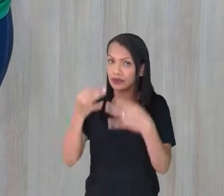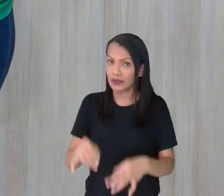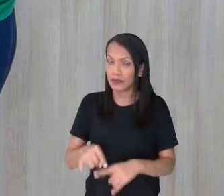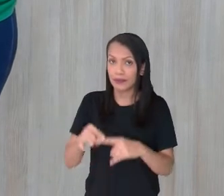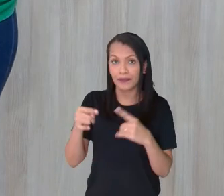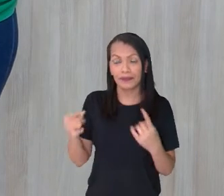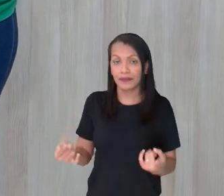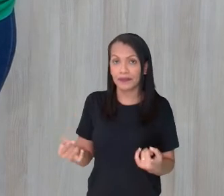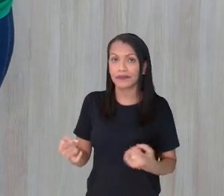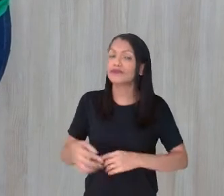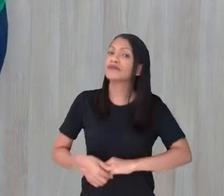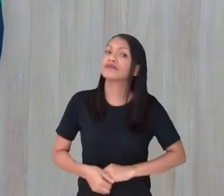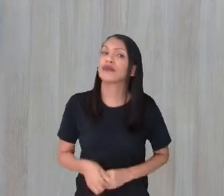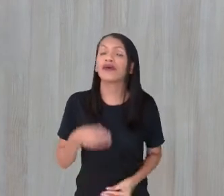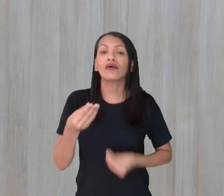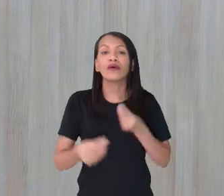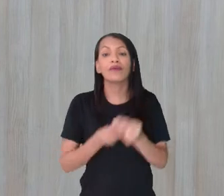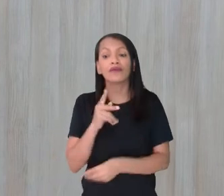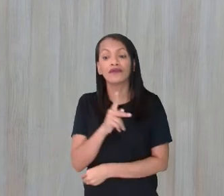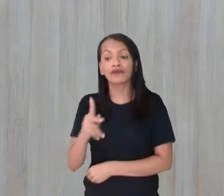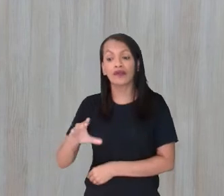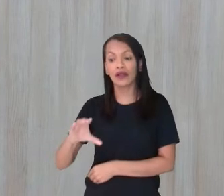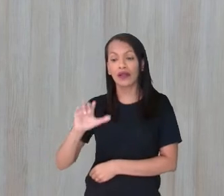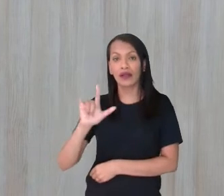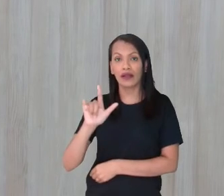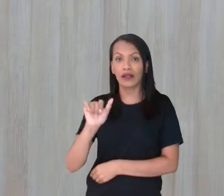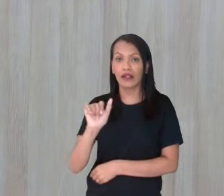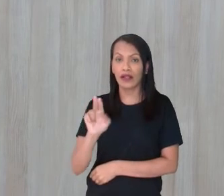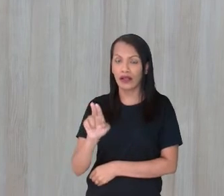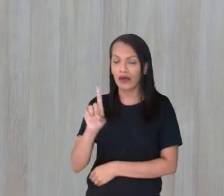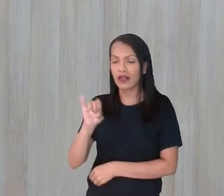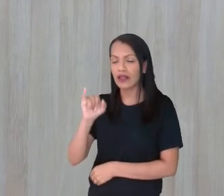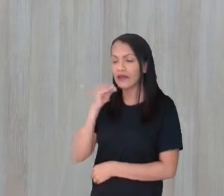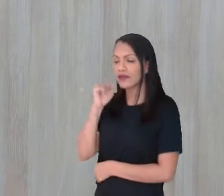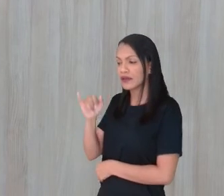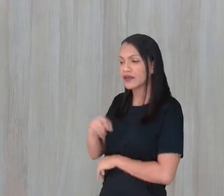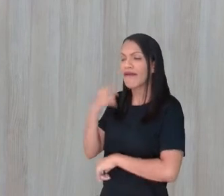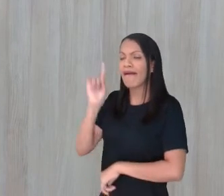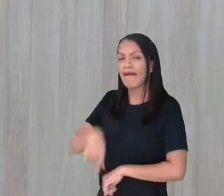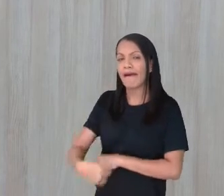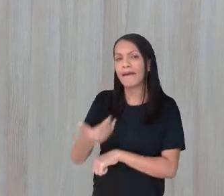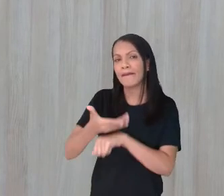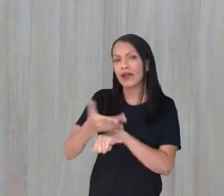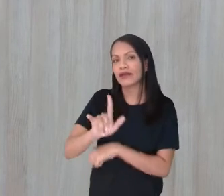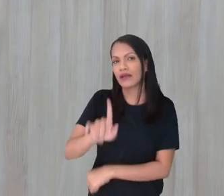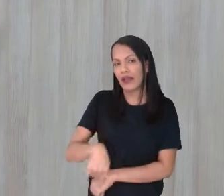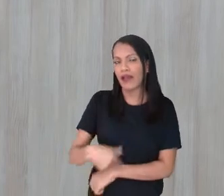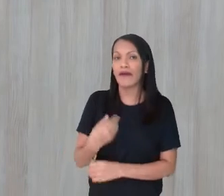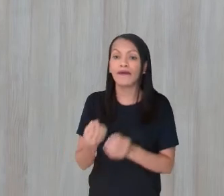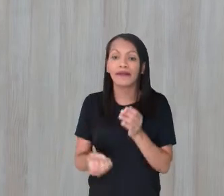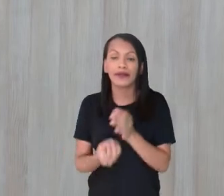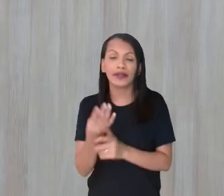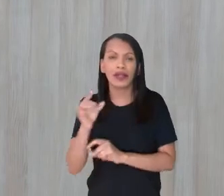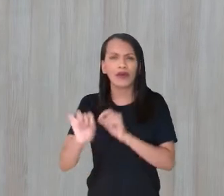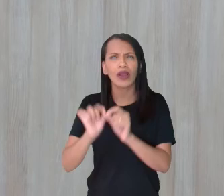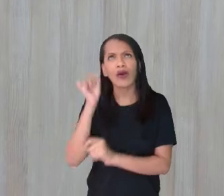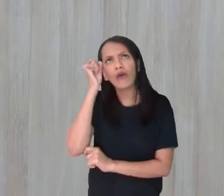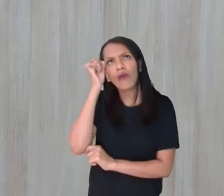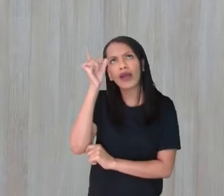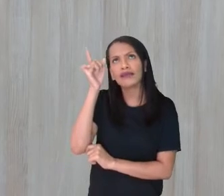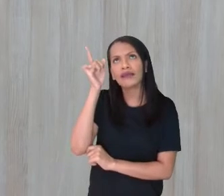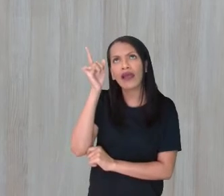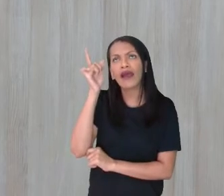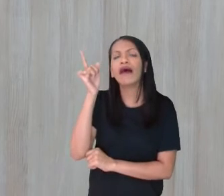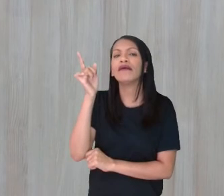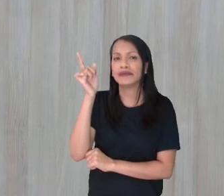Mas, como a professora Cláudia falou, é prática, tá? Então, a primeira coisa a se fazer é criar uma tese, como a gente viu. E